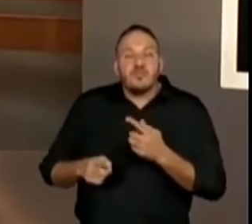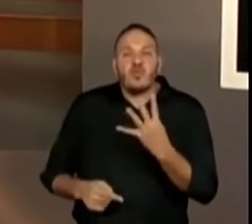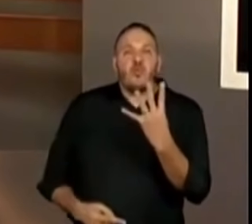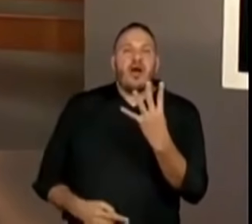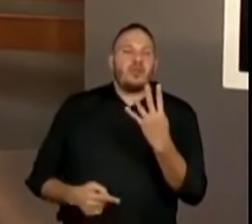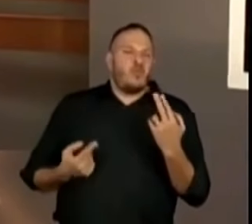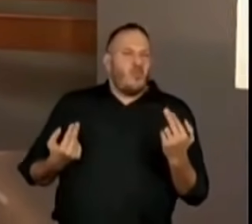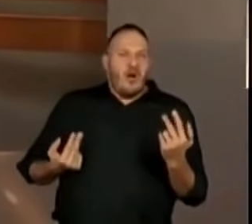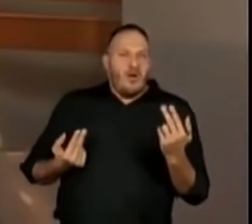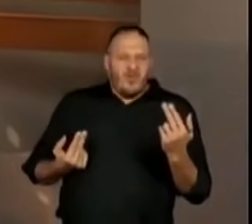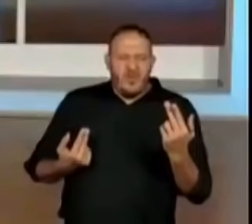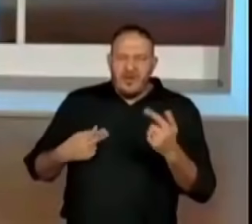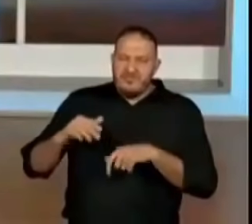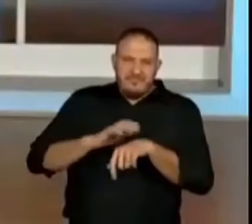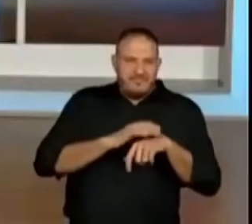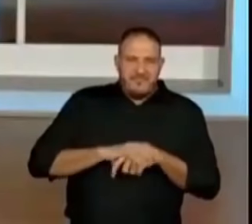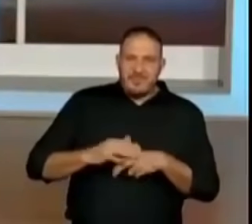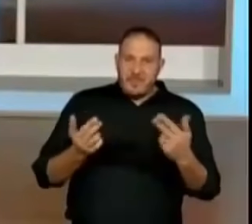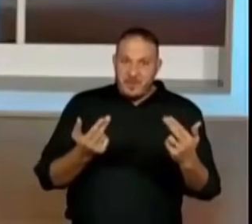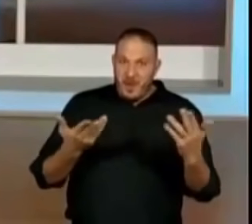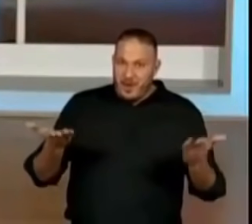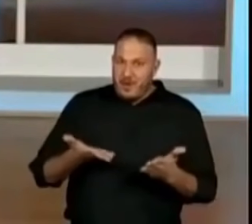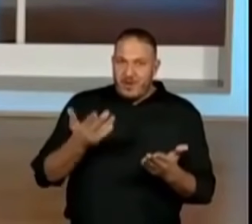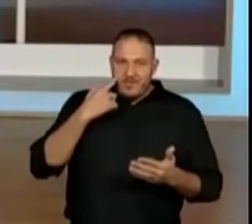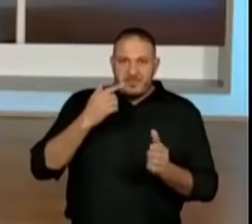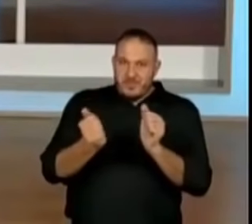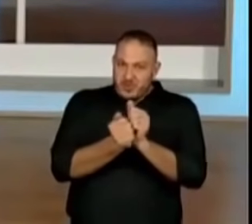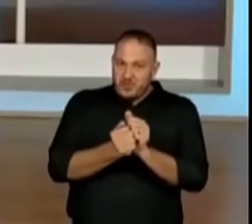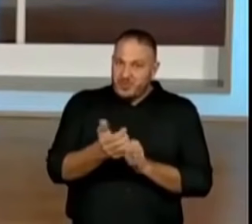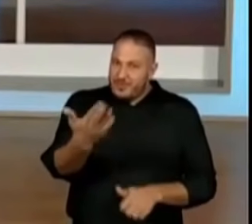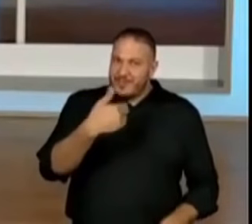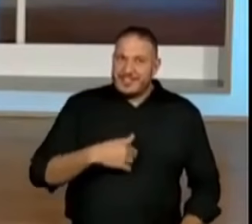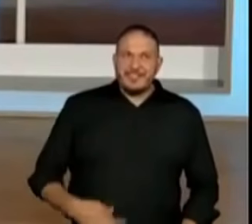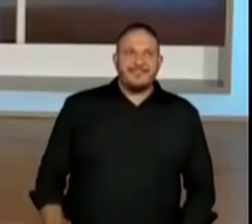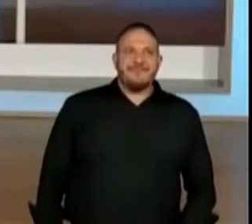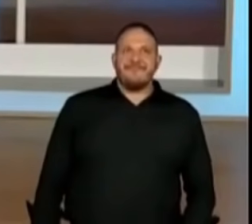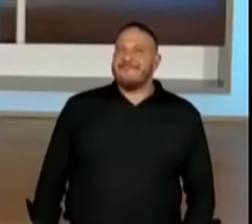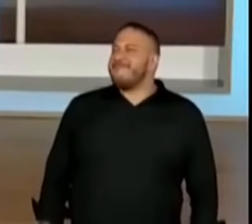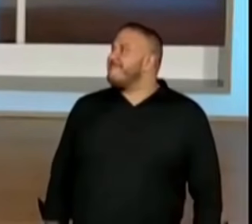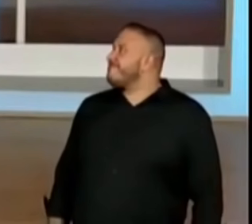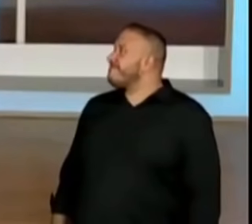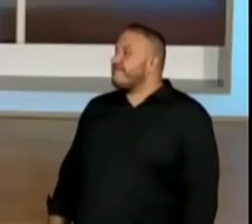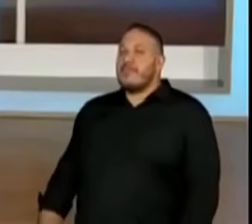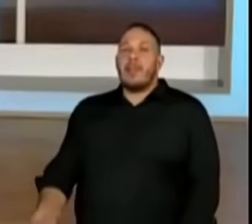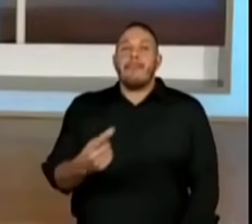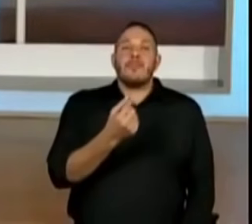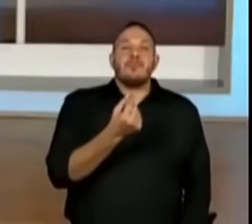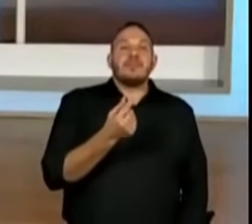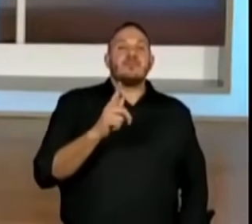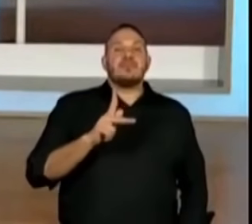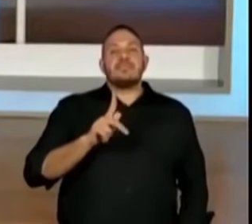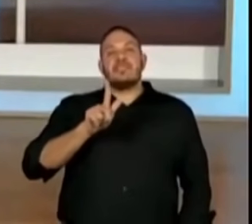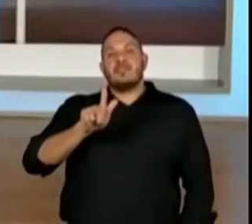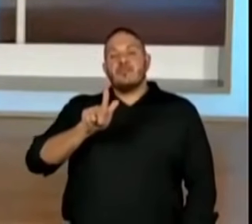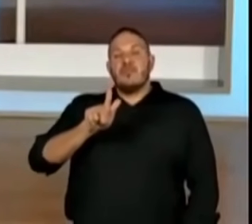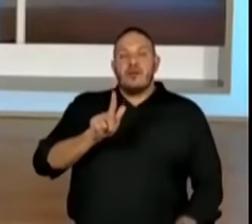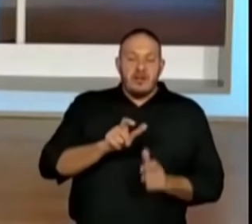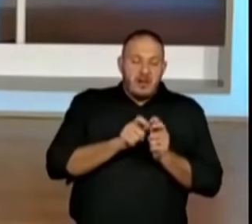mesmo movimento. Vamos lá comigo que a gente vai fazer isso juntos, tá? Então, o preço do quilo das nozes